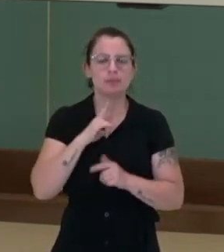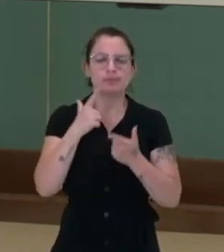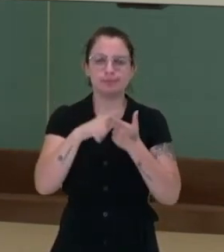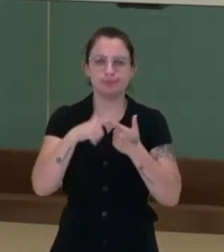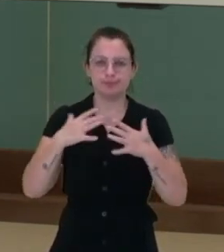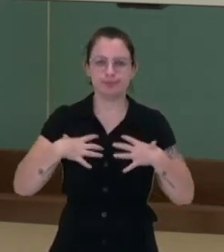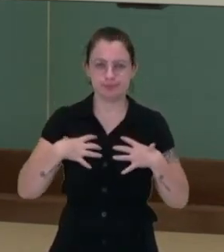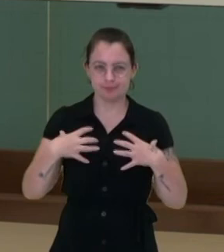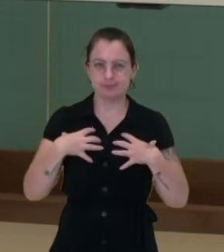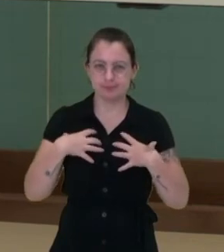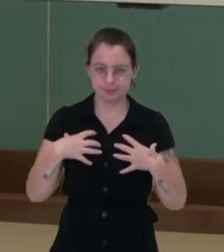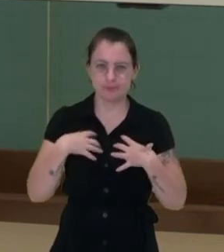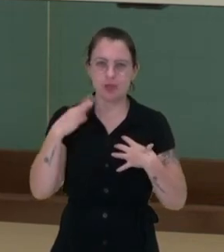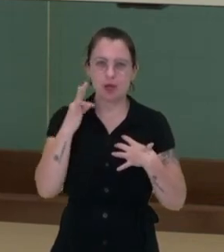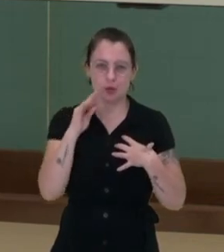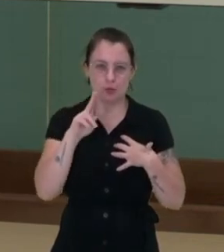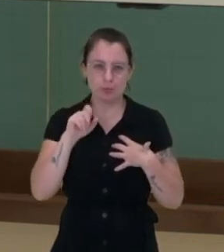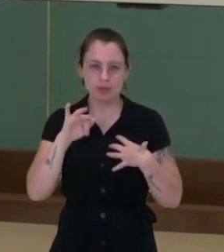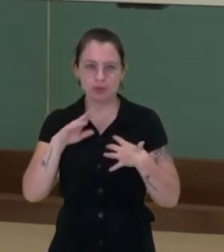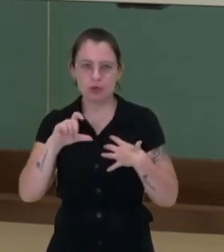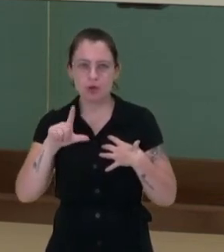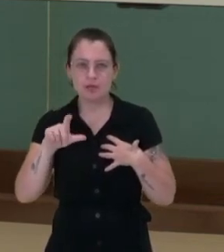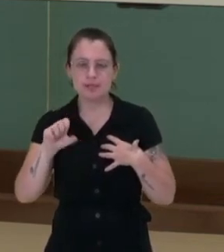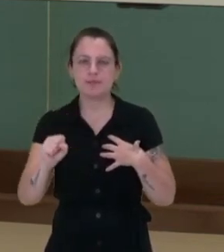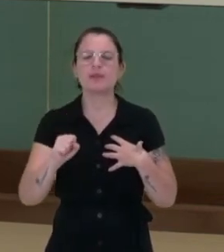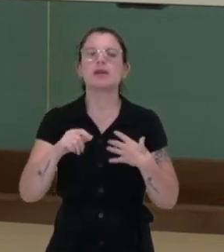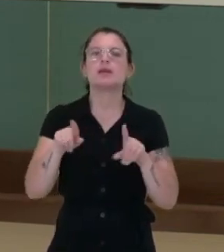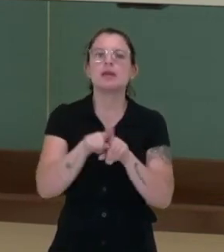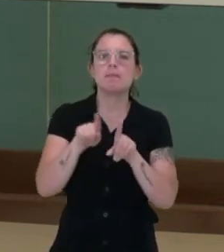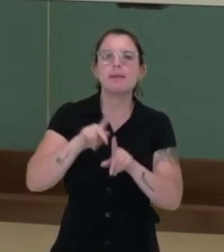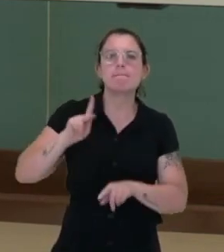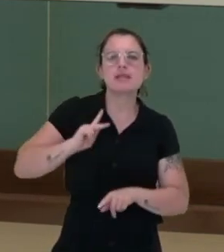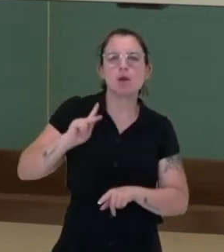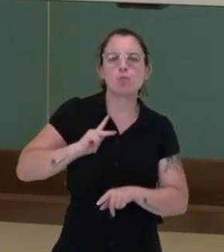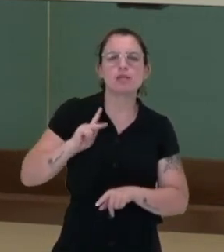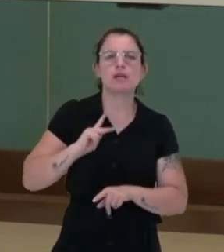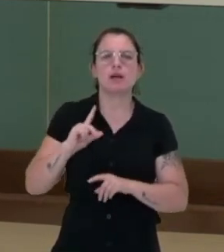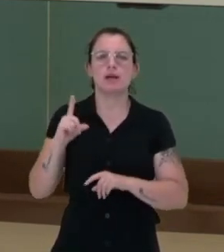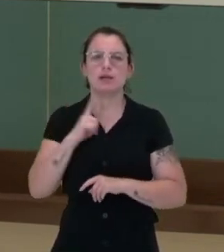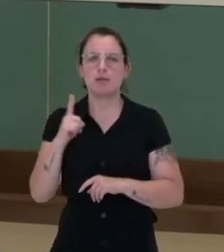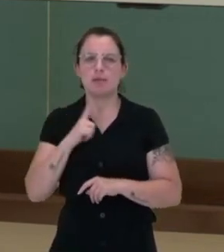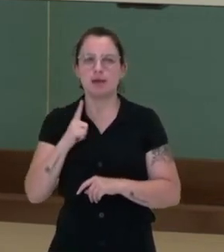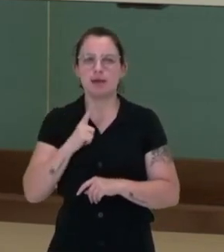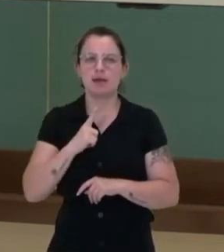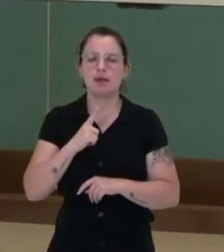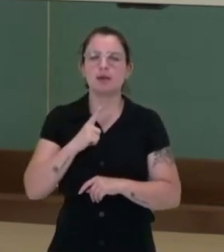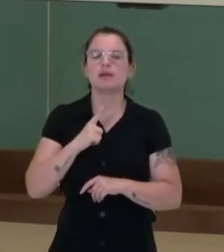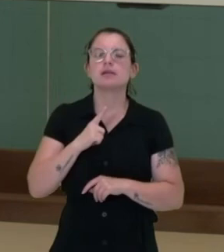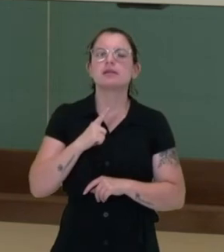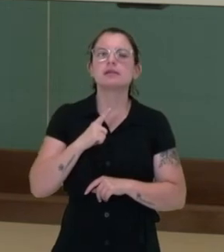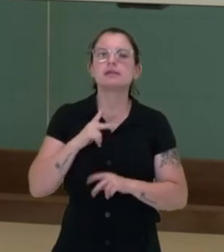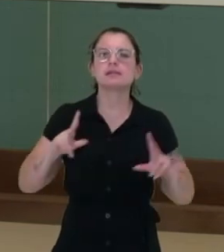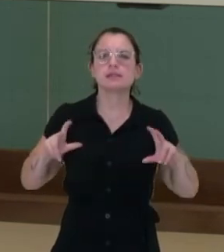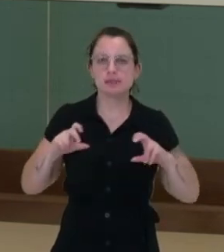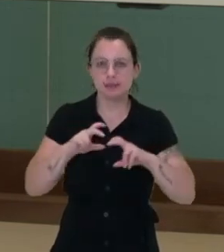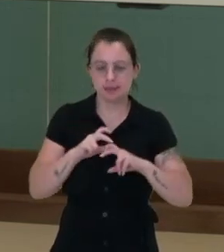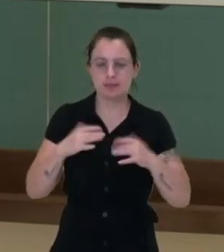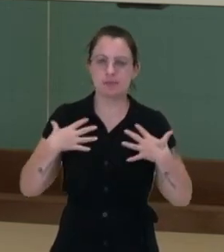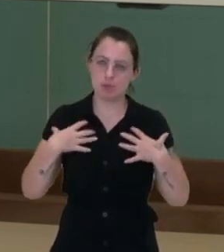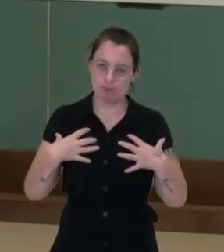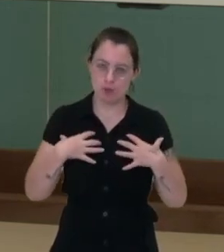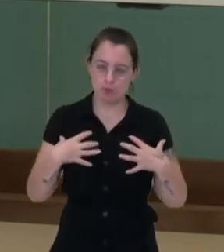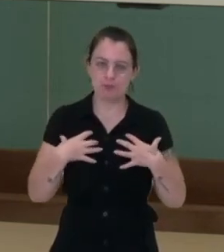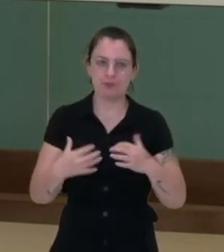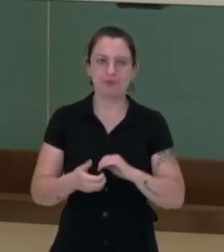a pneumonia e o enfisema pulmonar. Eu vou dar um tempinho para você também registrar no seu